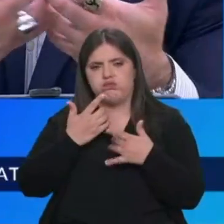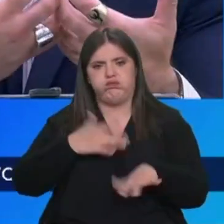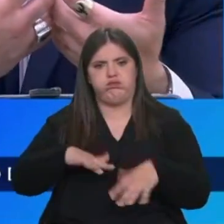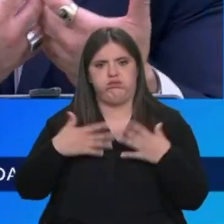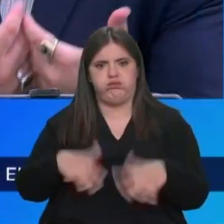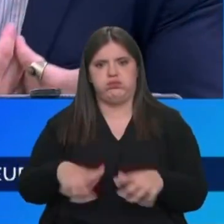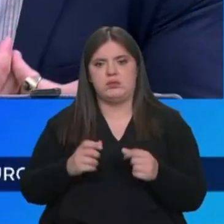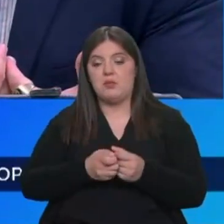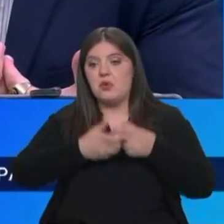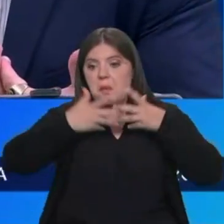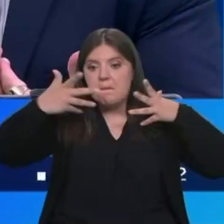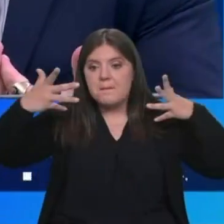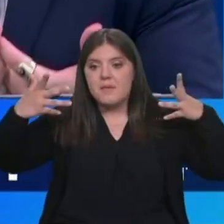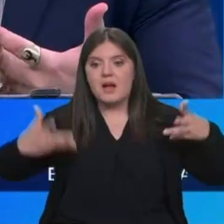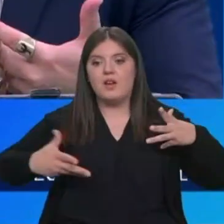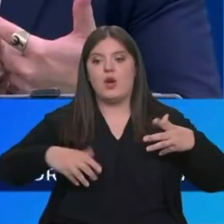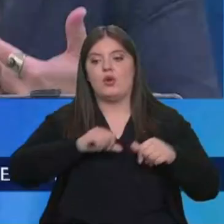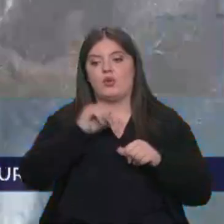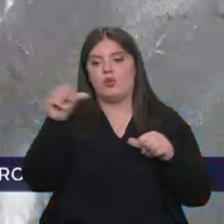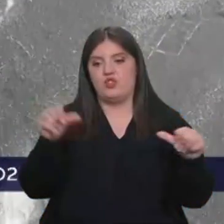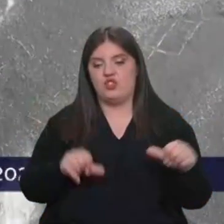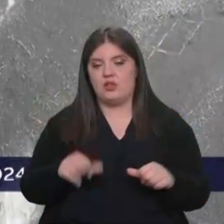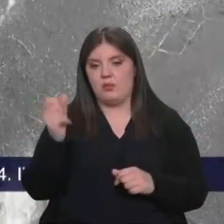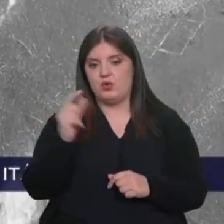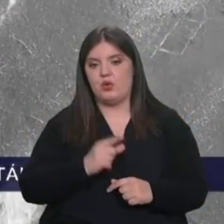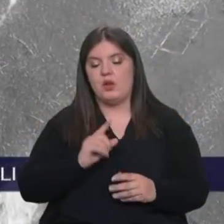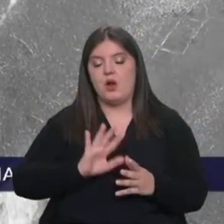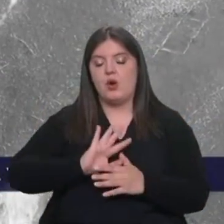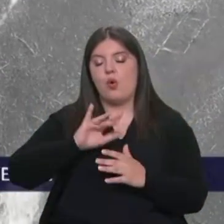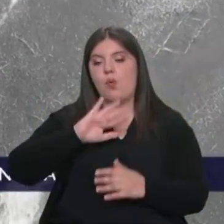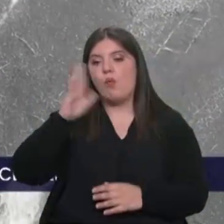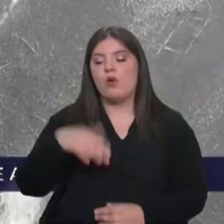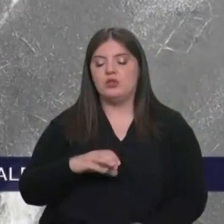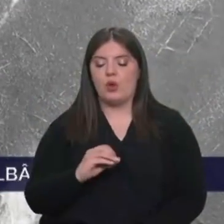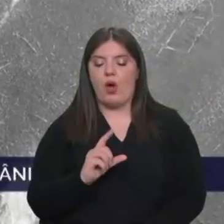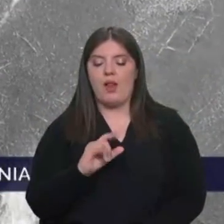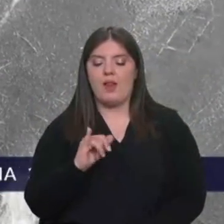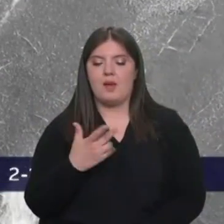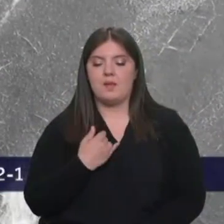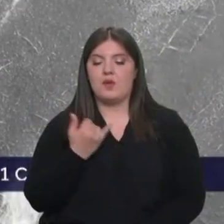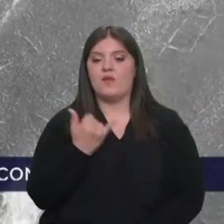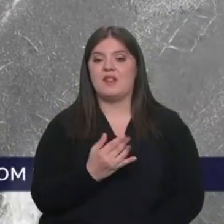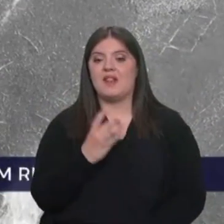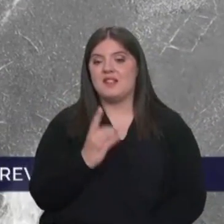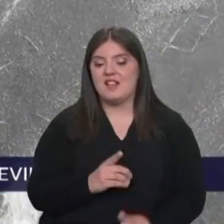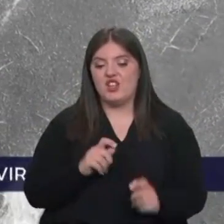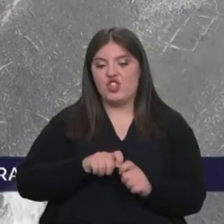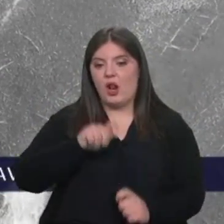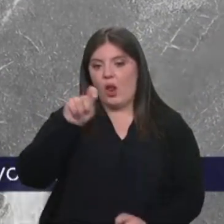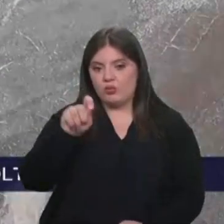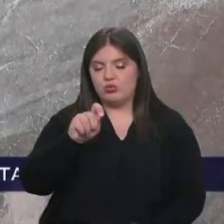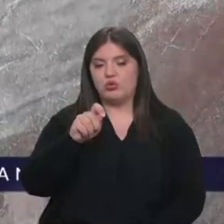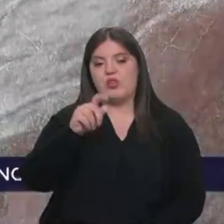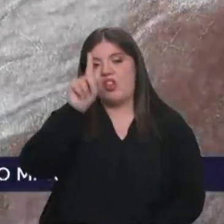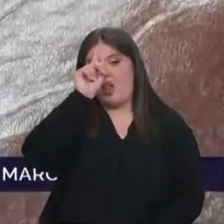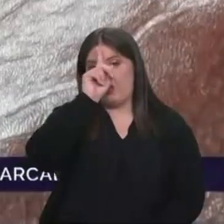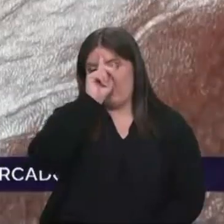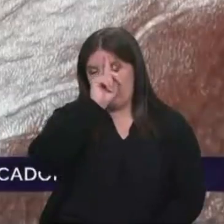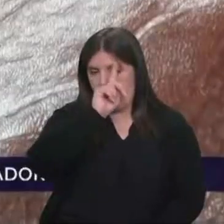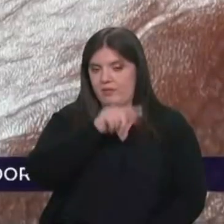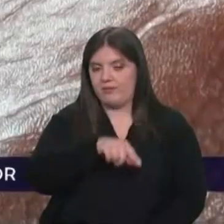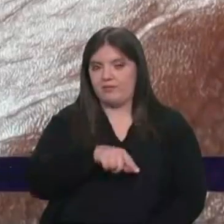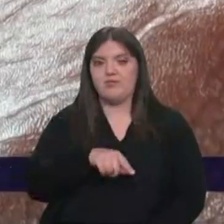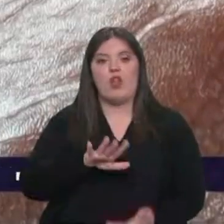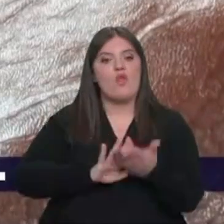o maior vulcão do Sistema Solar, o Monte Olimpo. Para teres uma ideia, são 26 km de altitude, de altura, aliás, deste